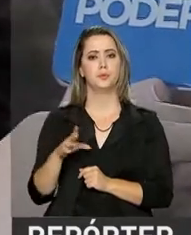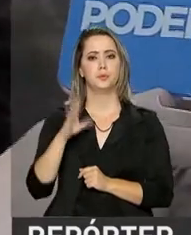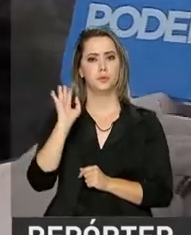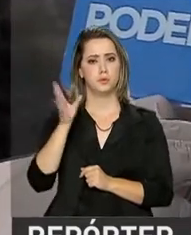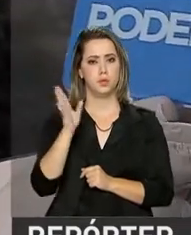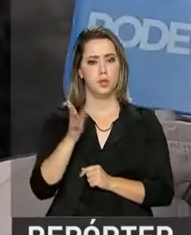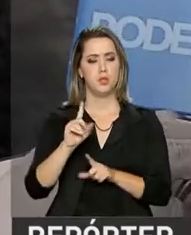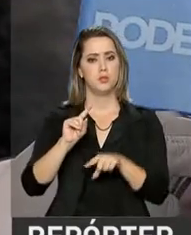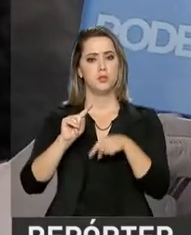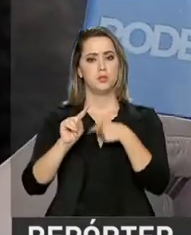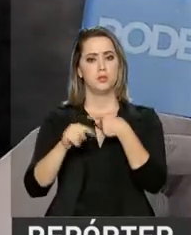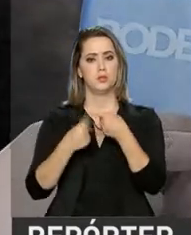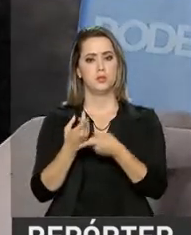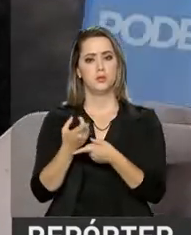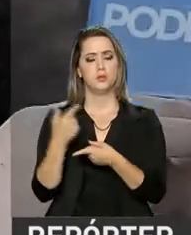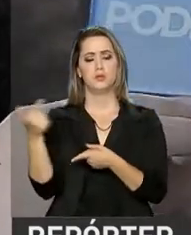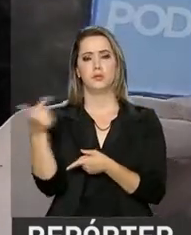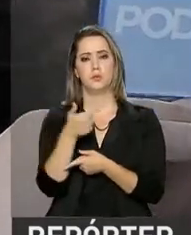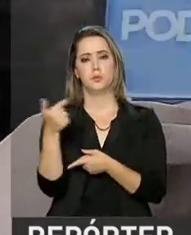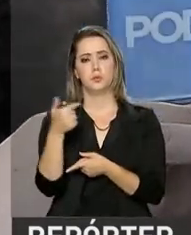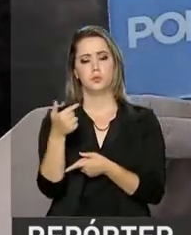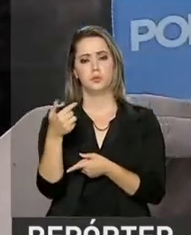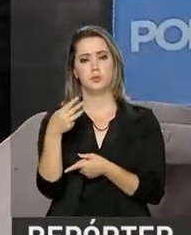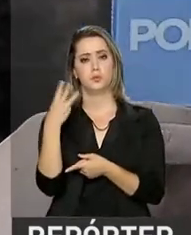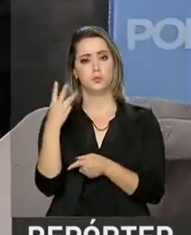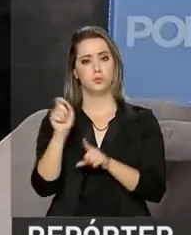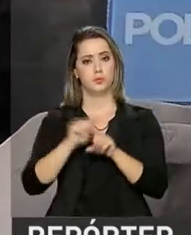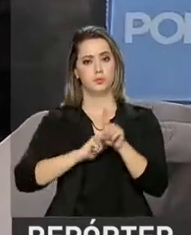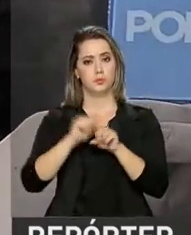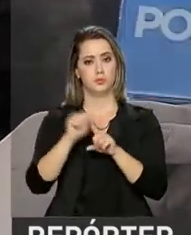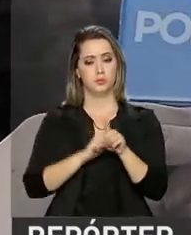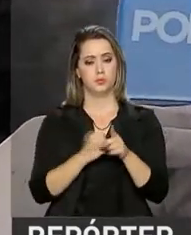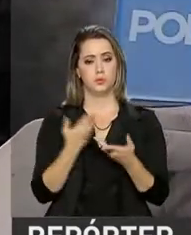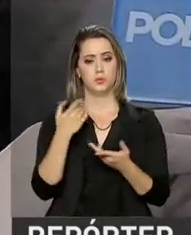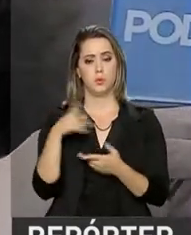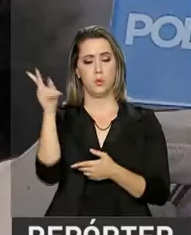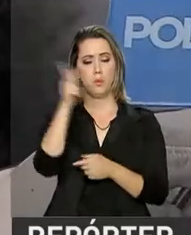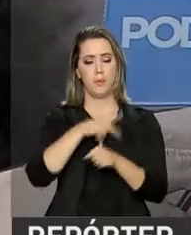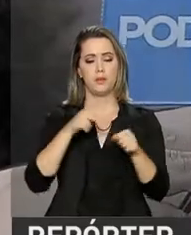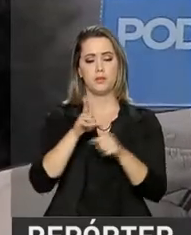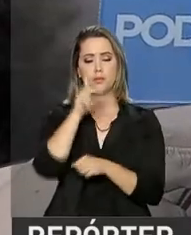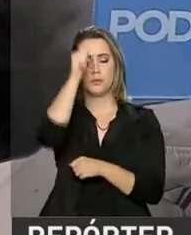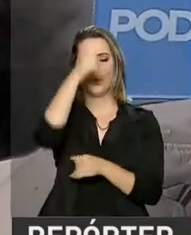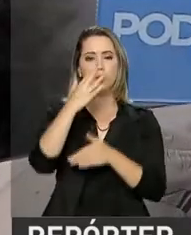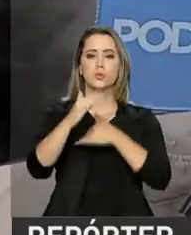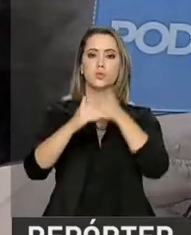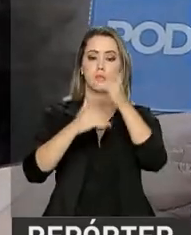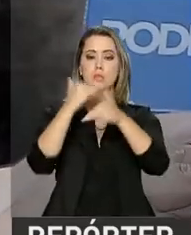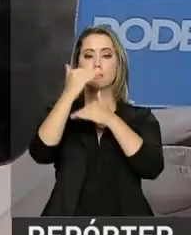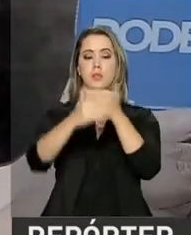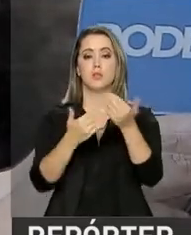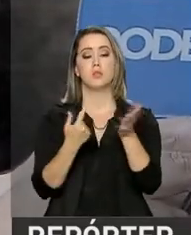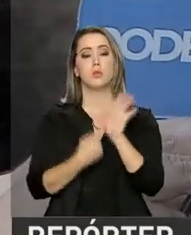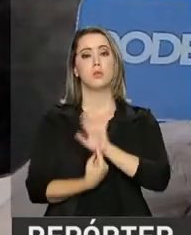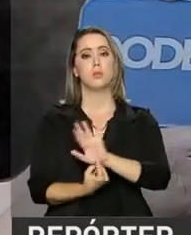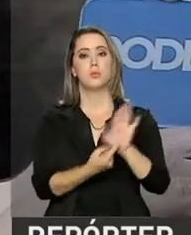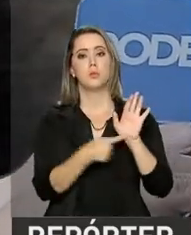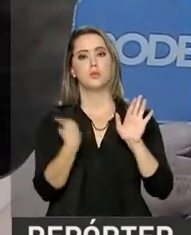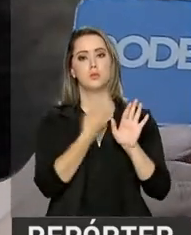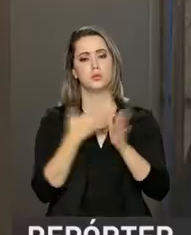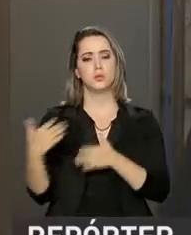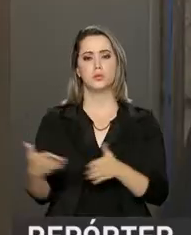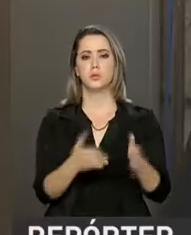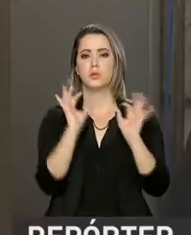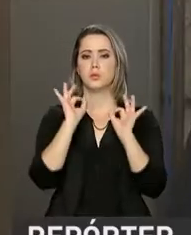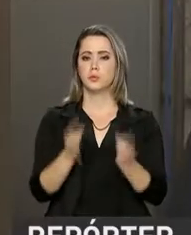depois no início do segundo trimestre somou o país está forte o país está crescendo o que mostra que nossa madeira são